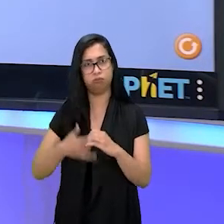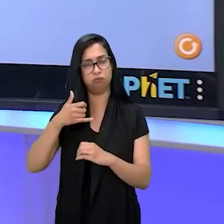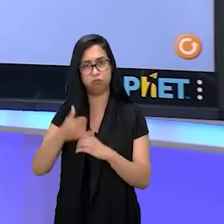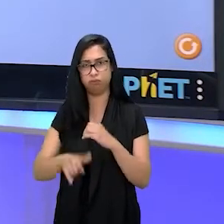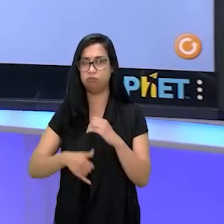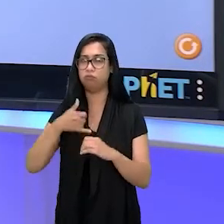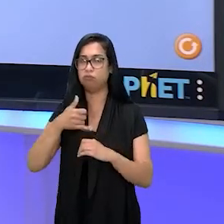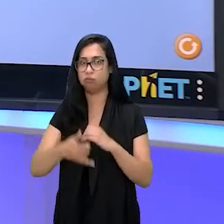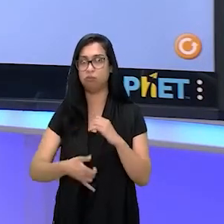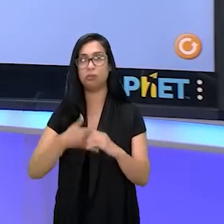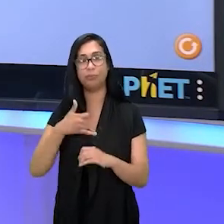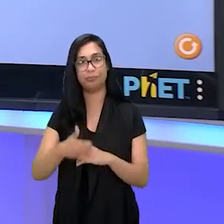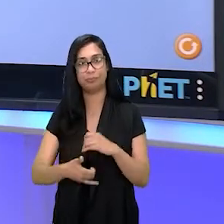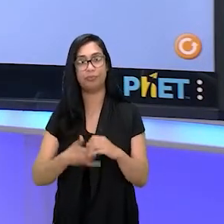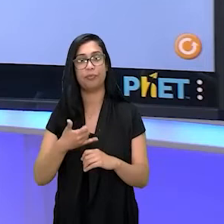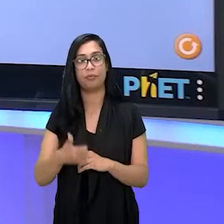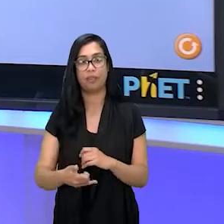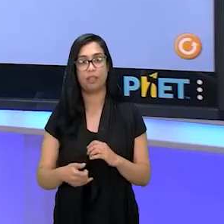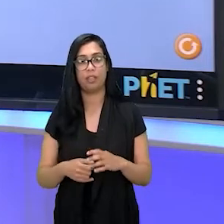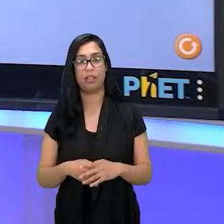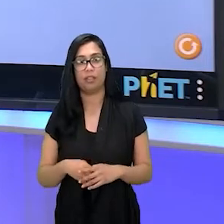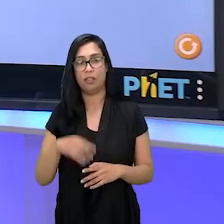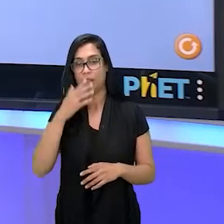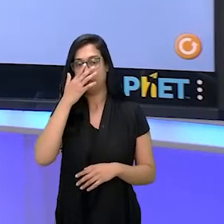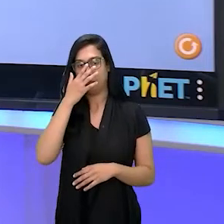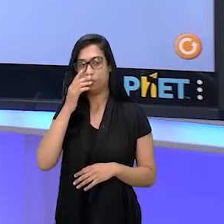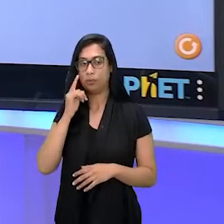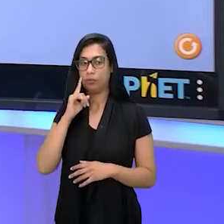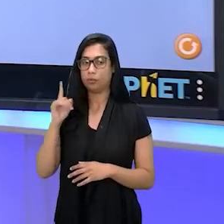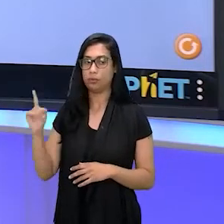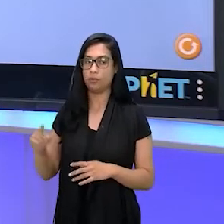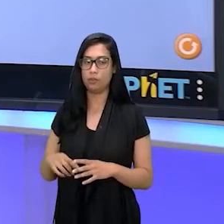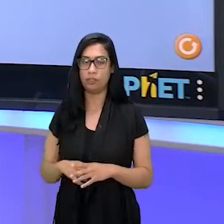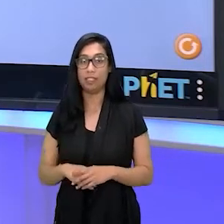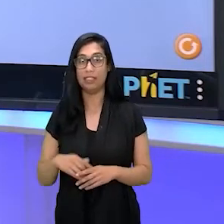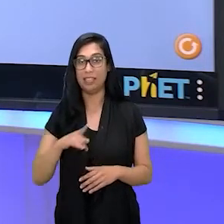luz aí é a transformação da tensão elétrica, da energia